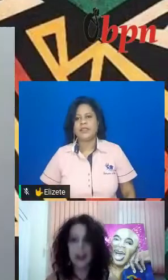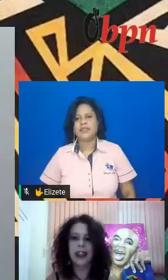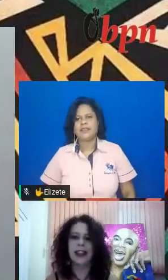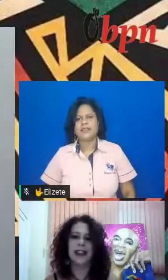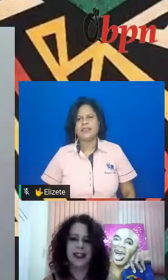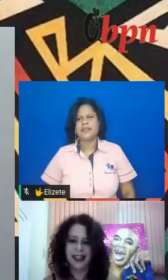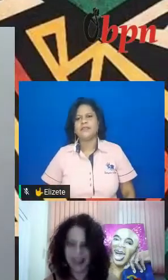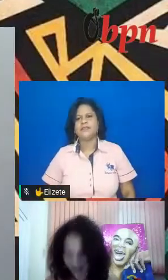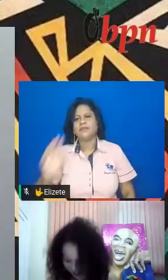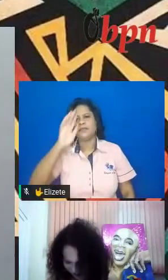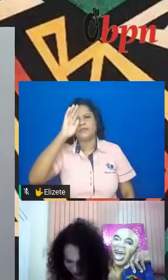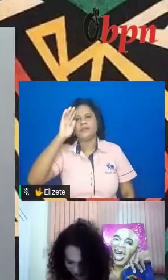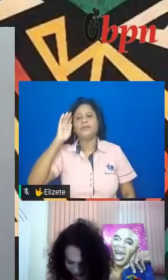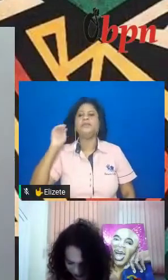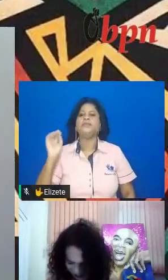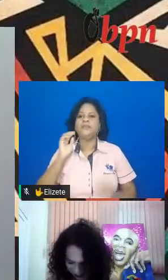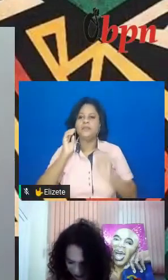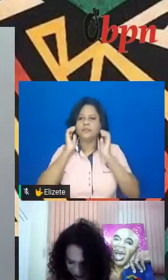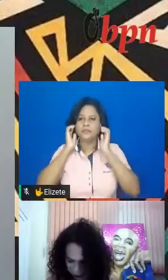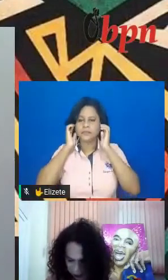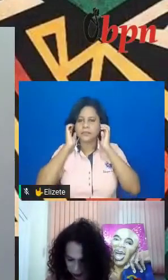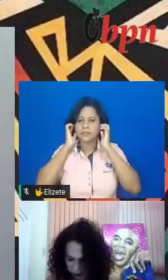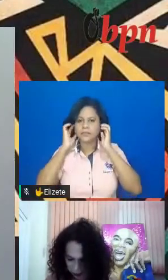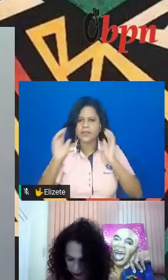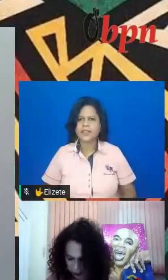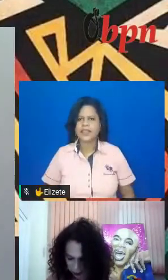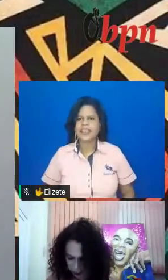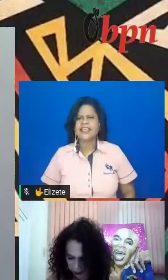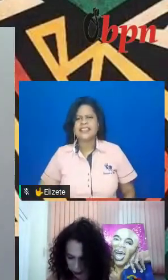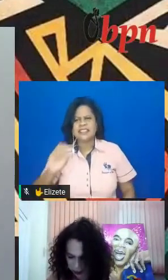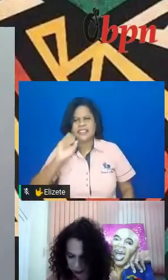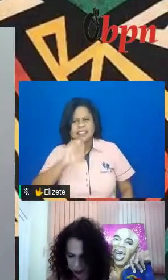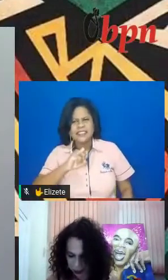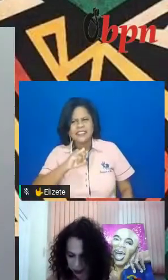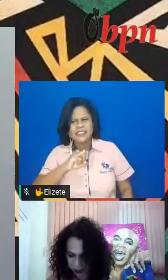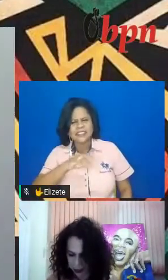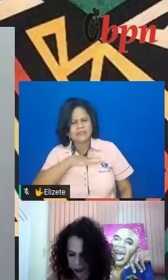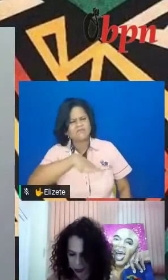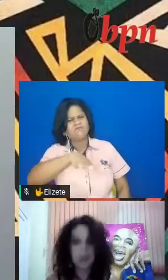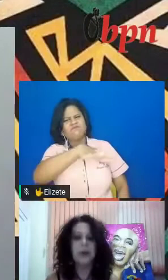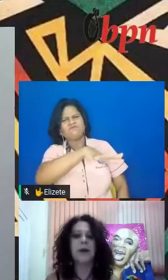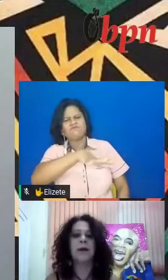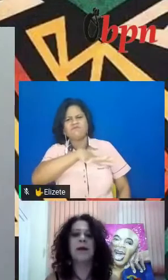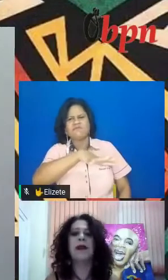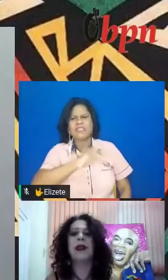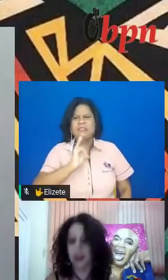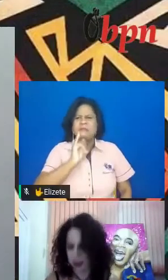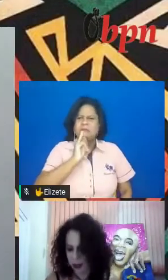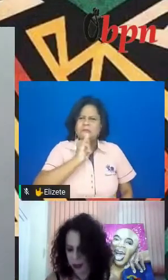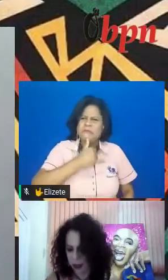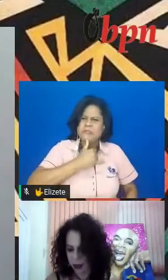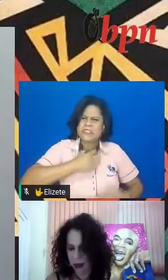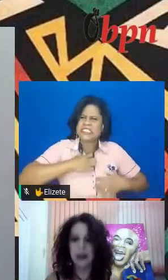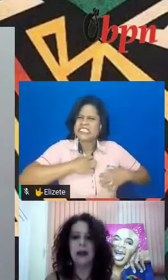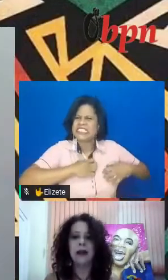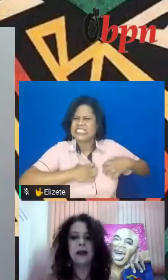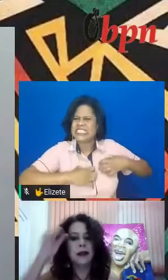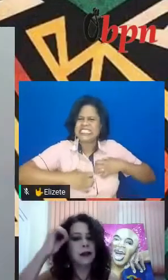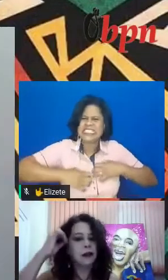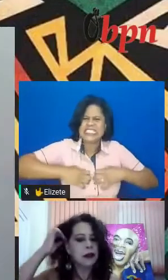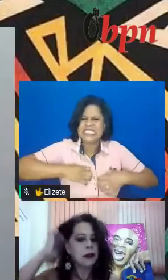vemos com tanta tristeza, né, com tanta angústia, com tanta impotência,